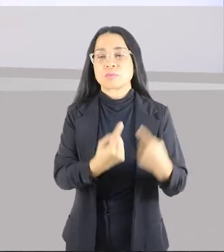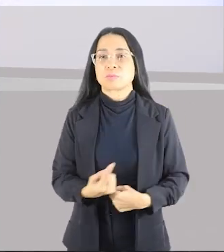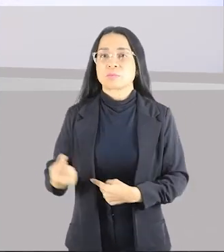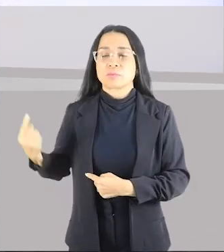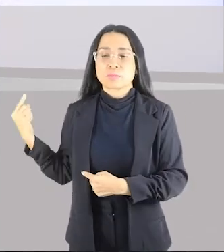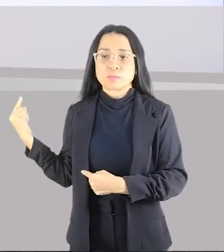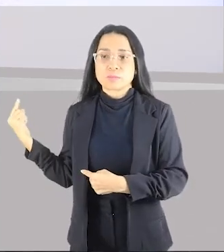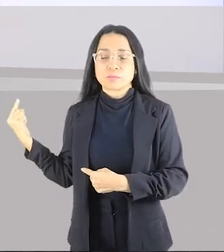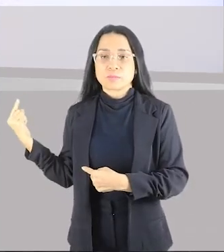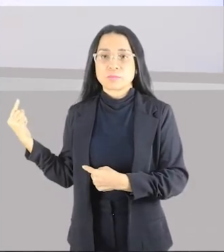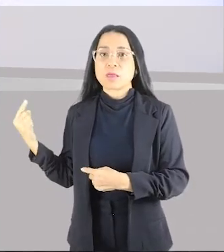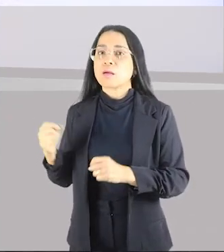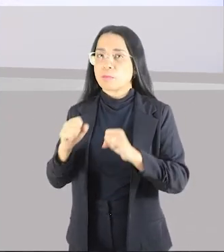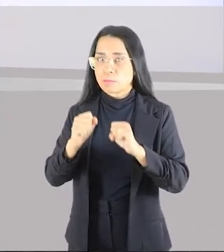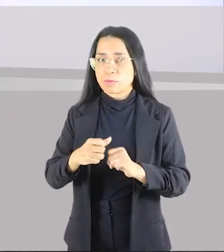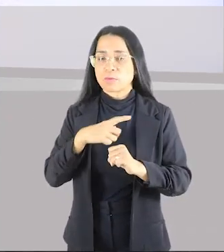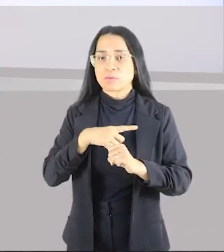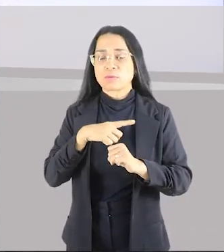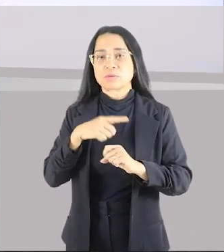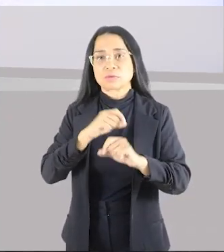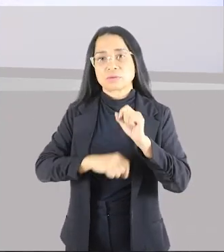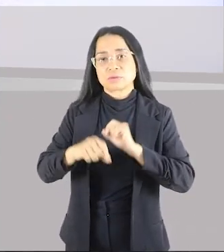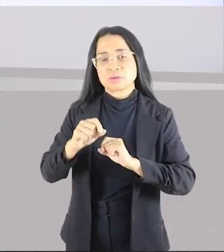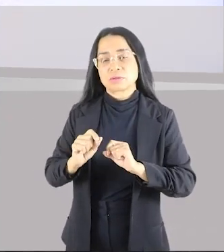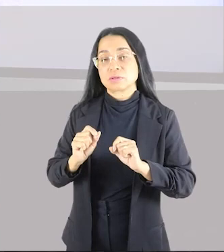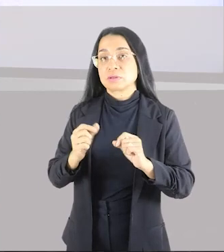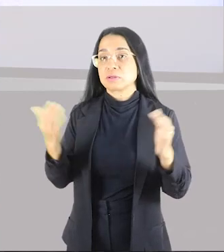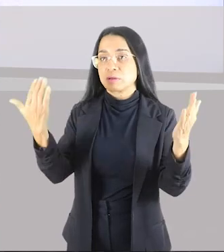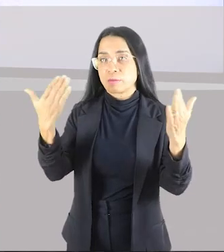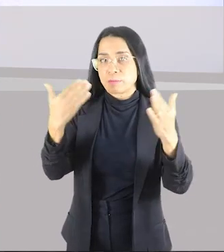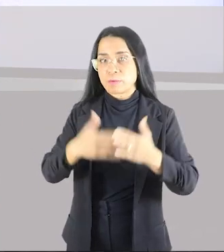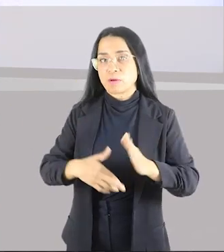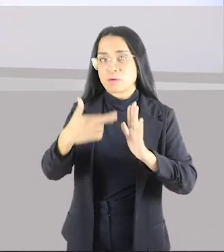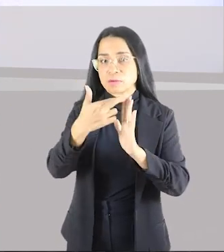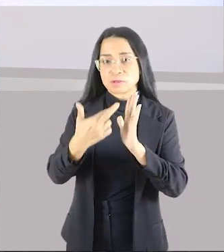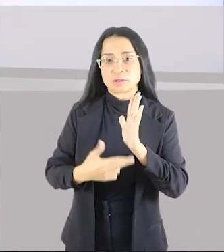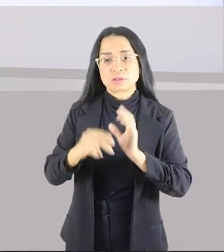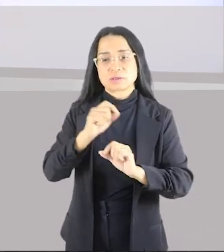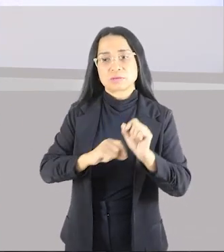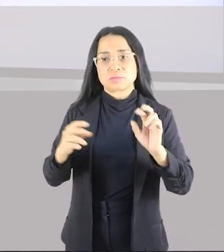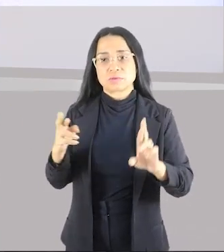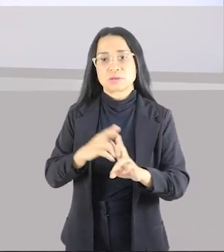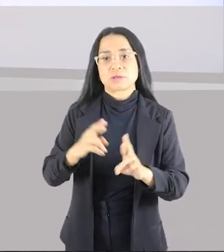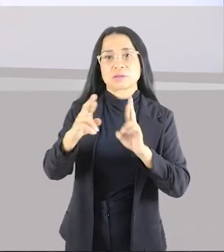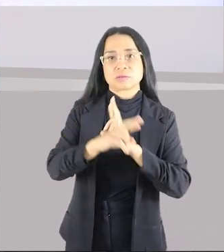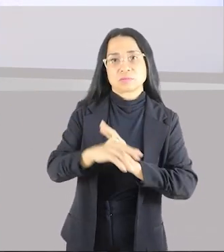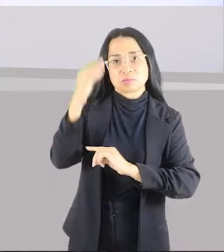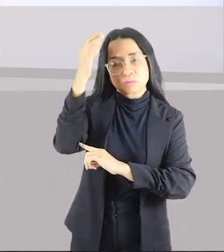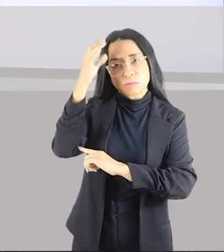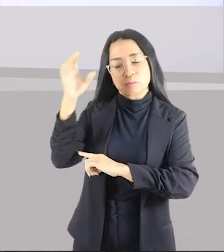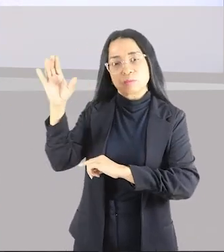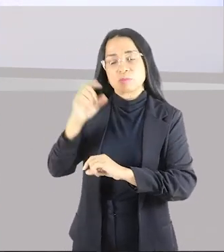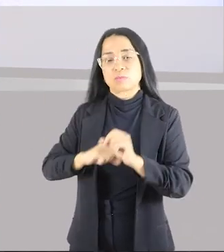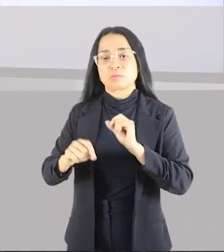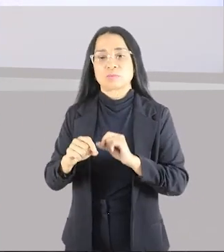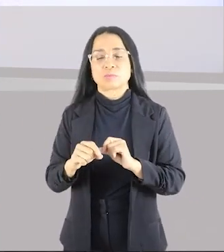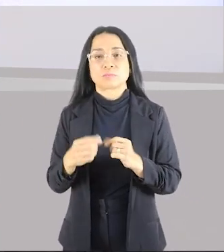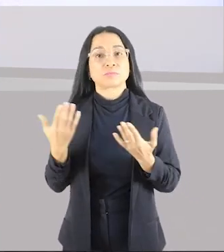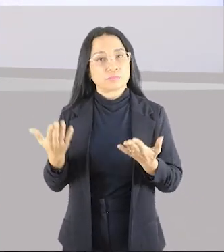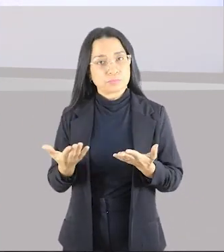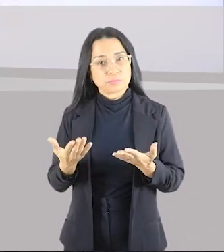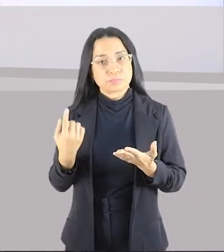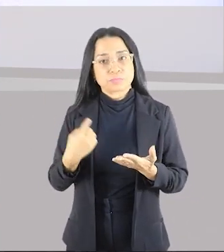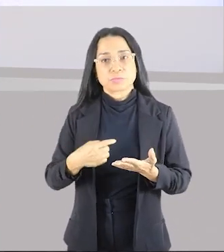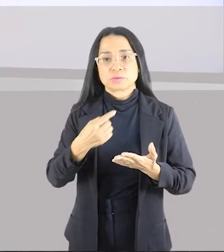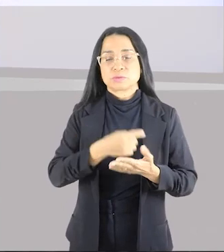que poderão cair dentro da prova de redação, que é o eixo relacionado à cultura. Nós já passamos